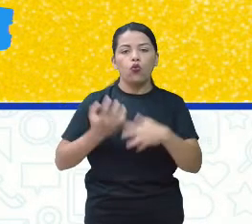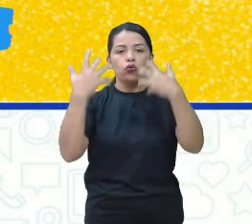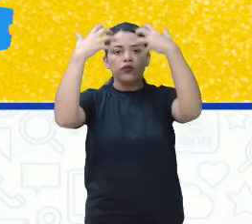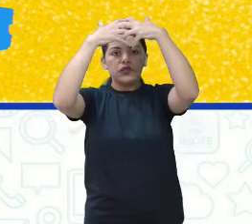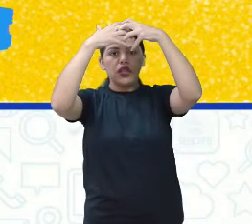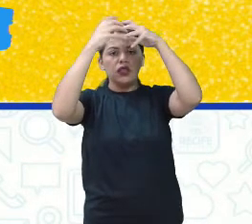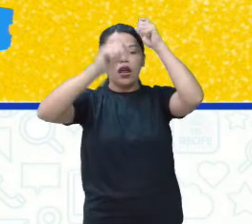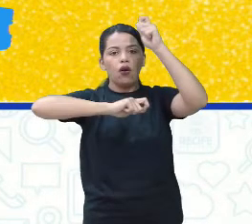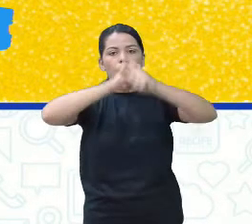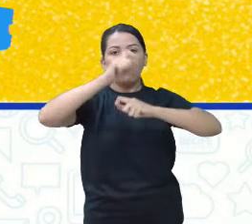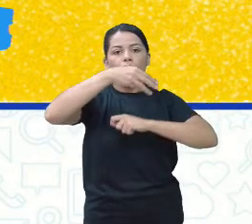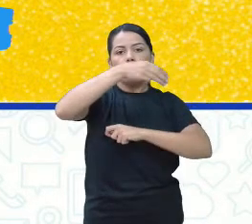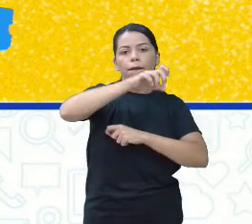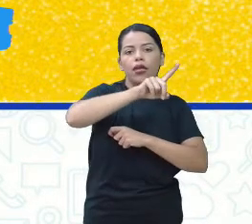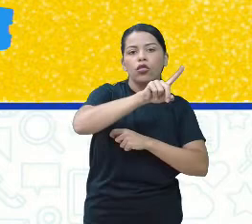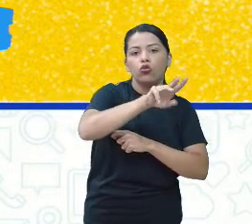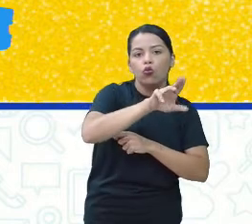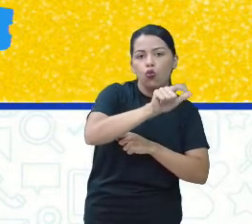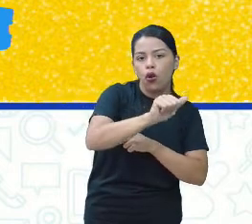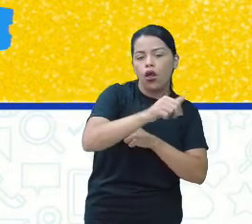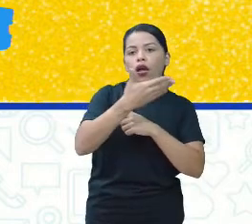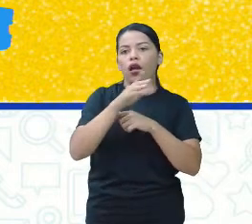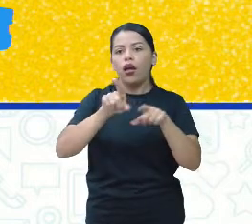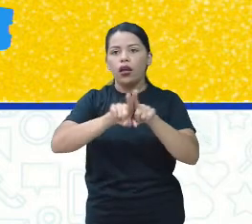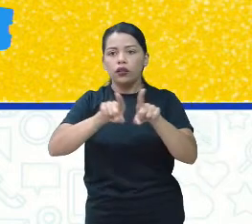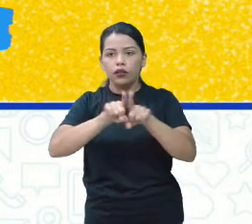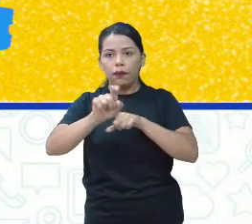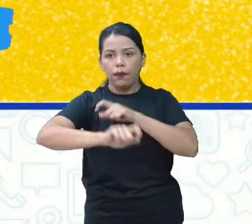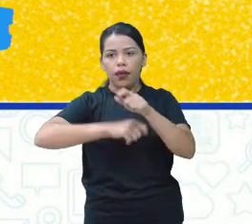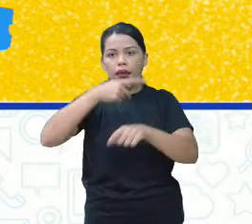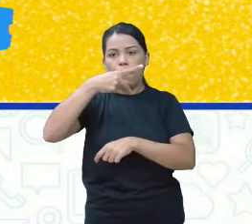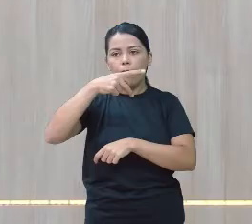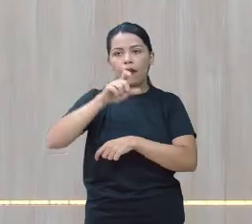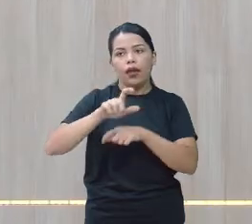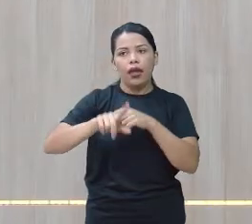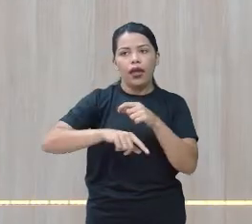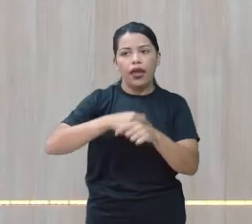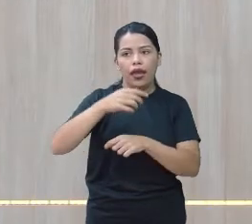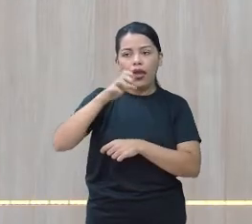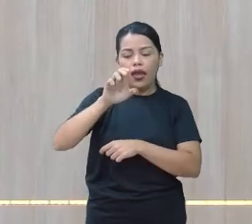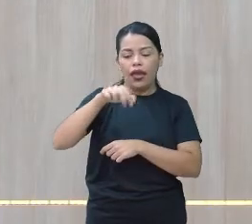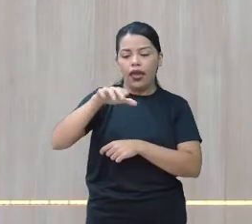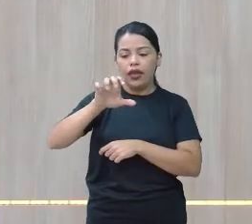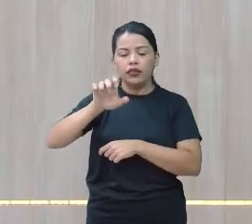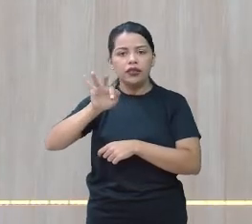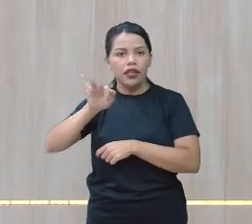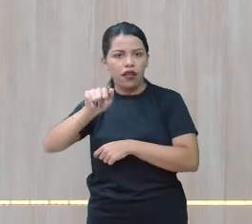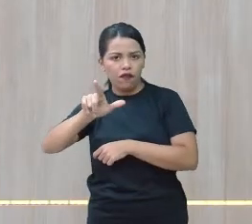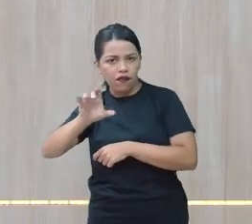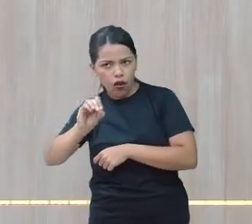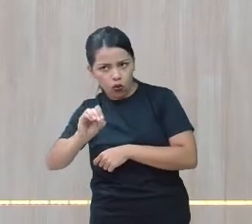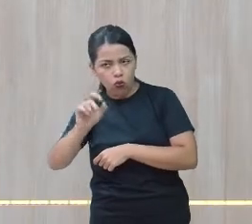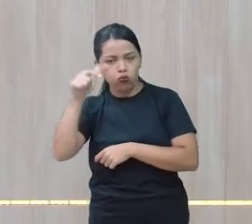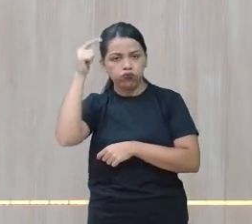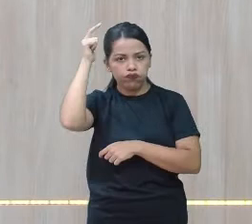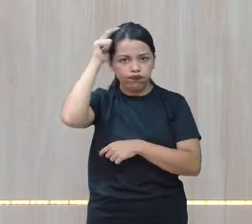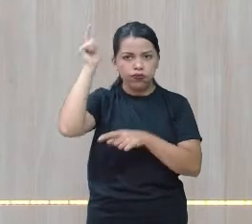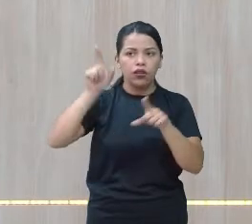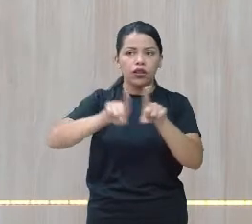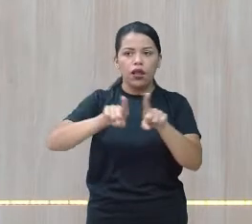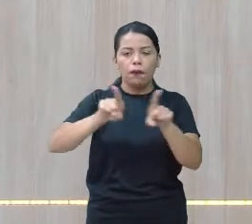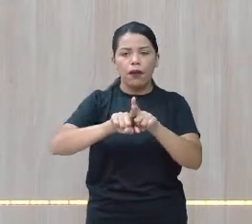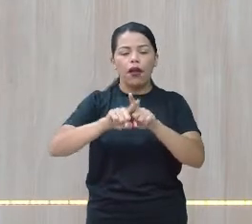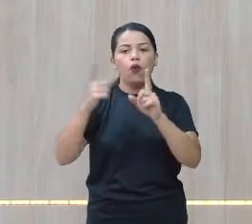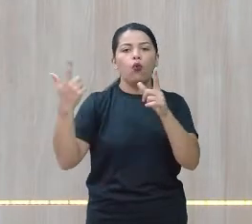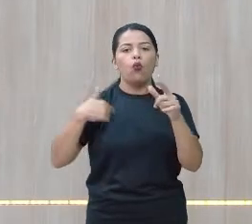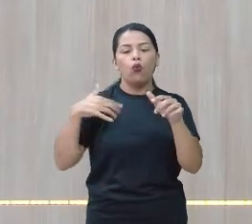o periférico, os nervos e os gânglios, que a gente também vai começar a conversar, né, sobre ele em relação a esses movimentos